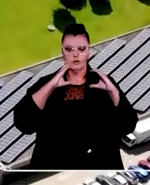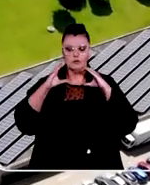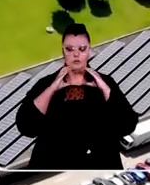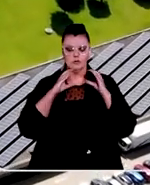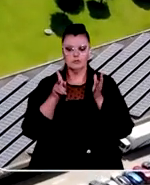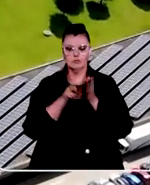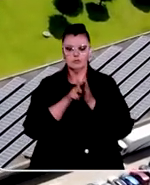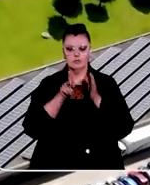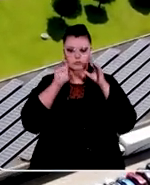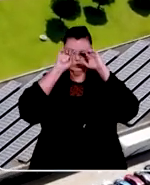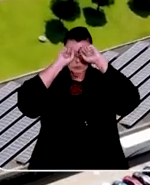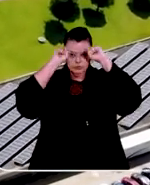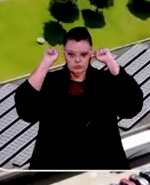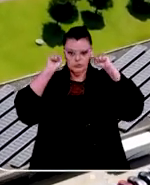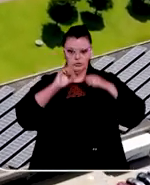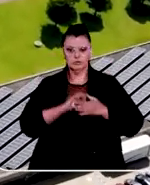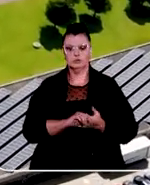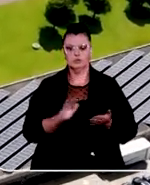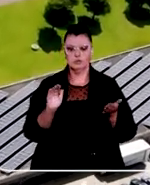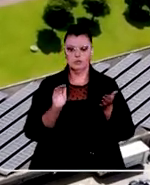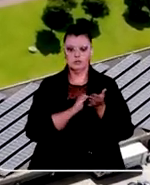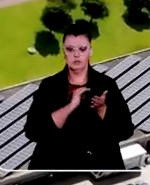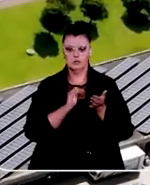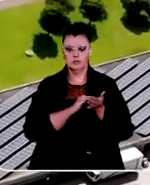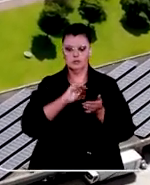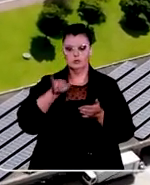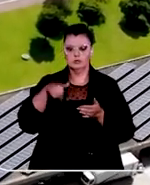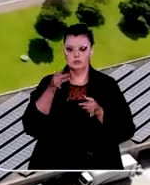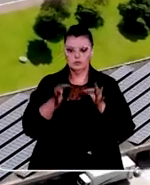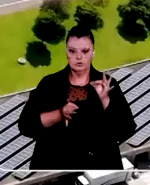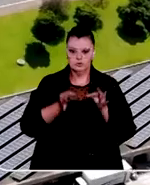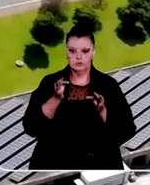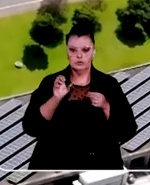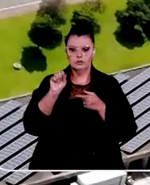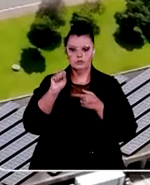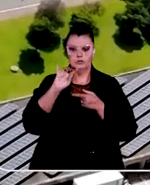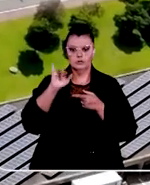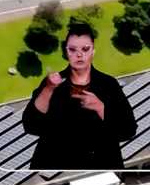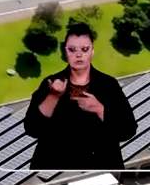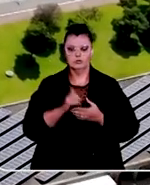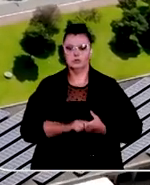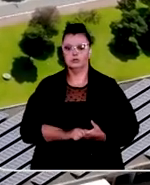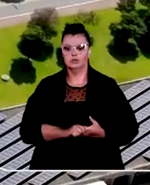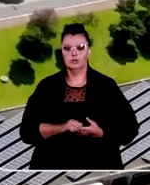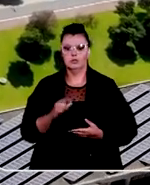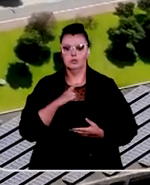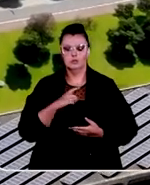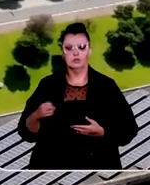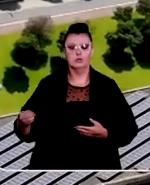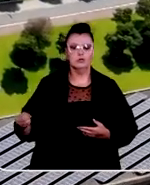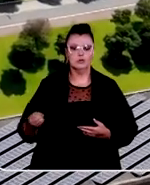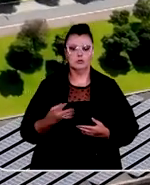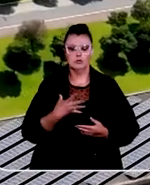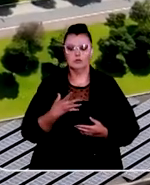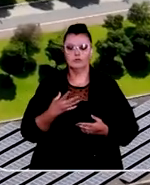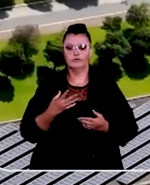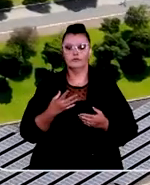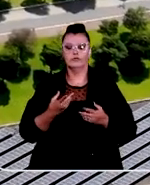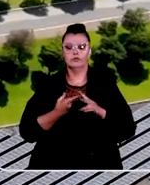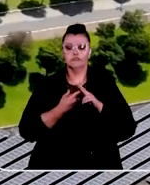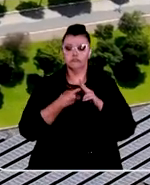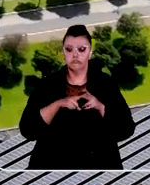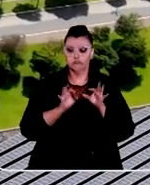coordenar atividades para atingir os objetivos de ampliar o entendimento do público sobre as questões e os temas